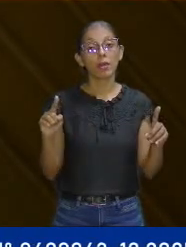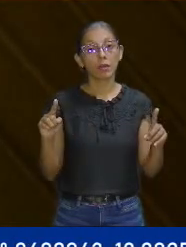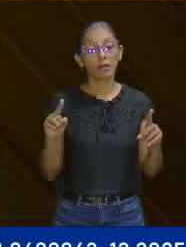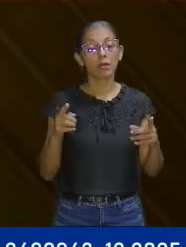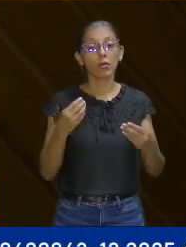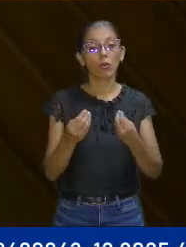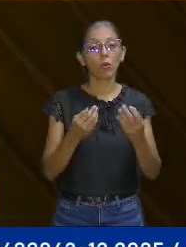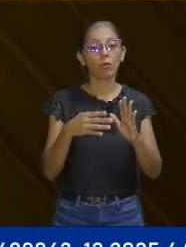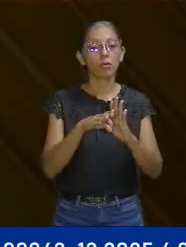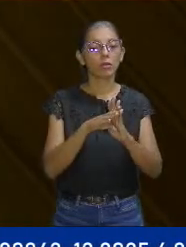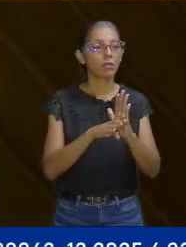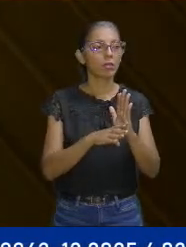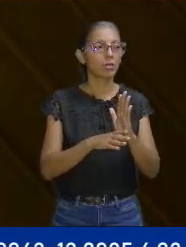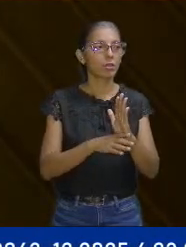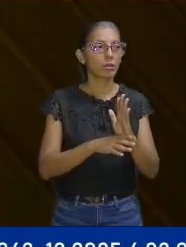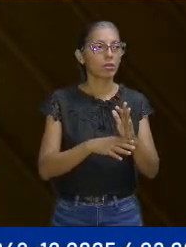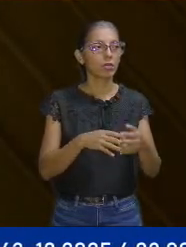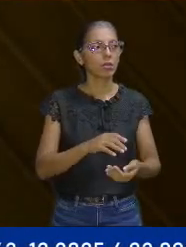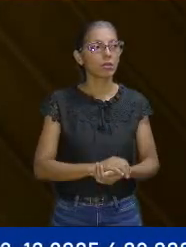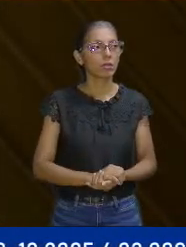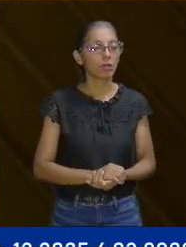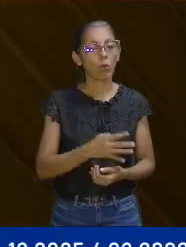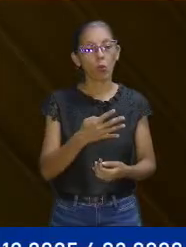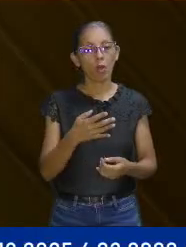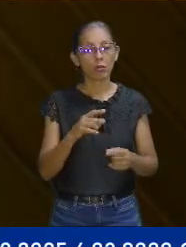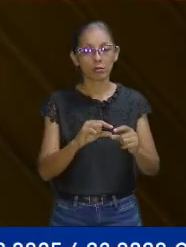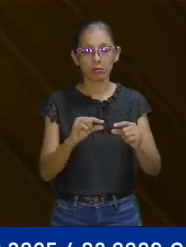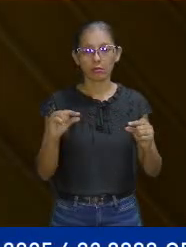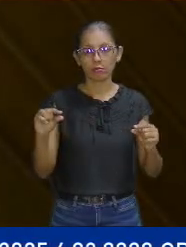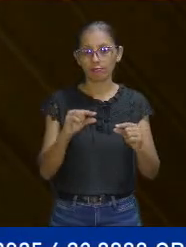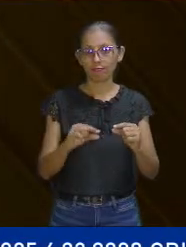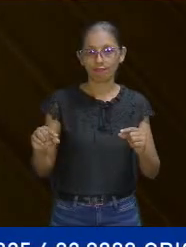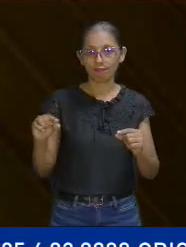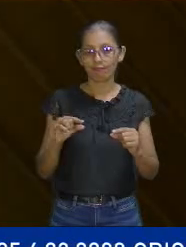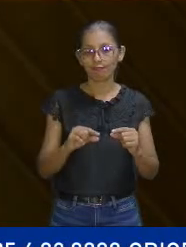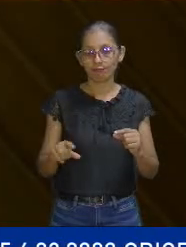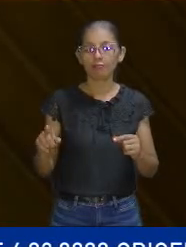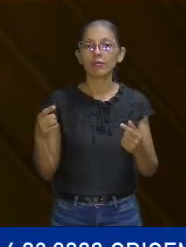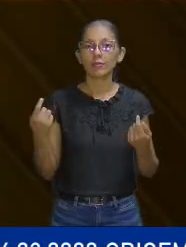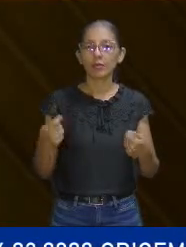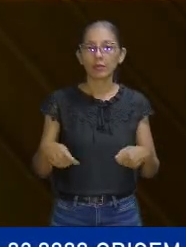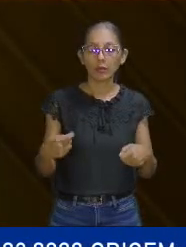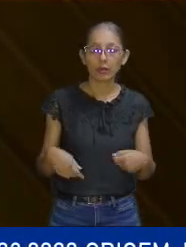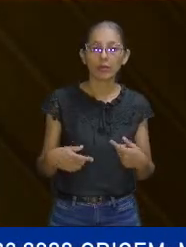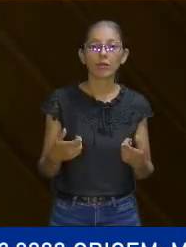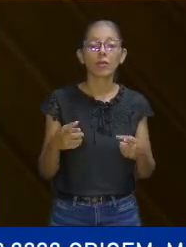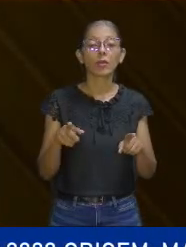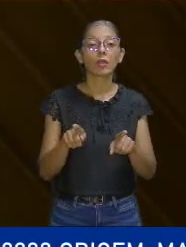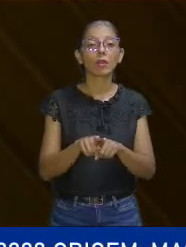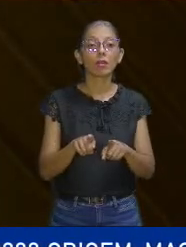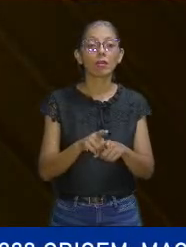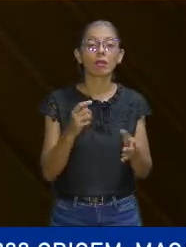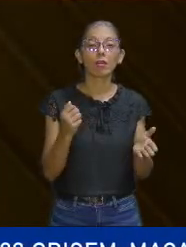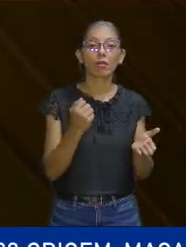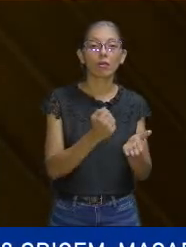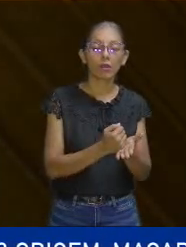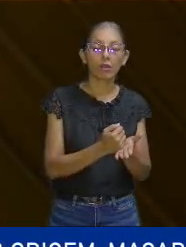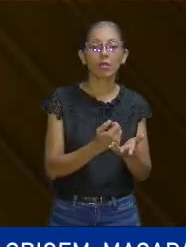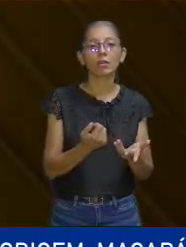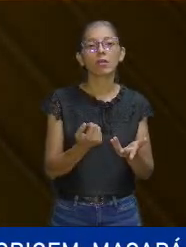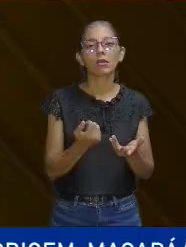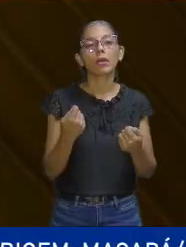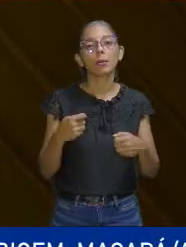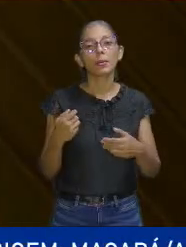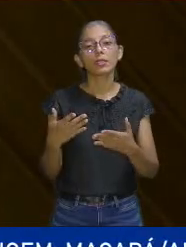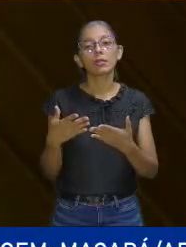4 linhas, ela deve ser formalizada, ela deve permitir que a defesa, diante desses atos,